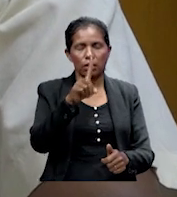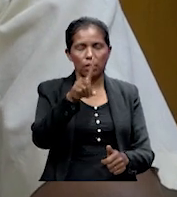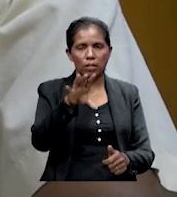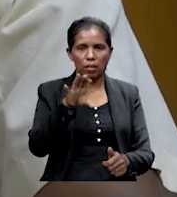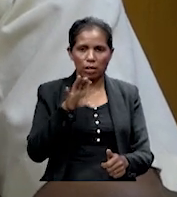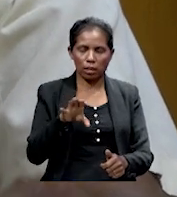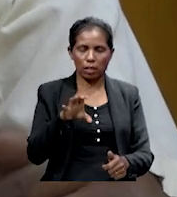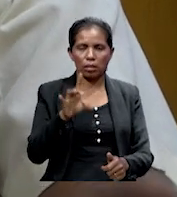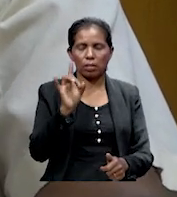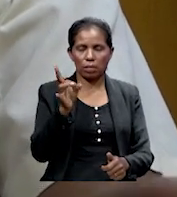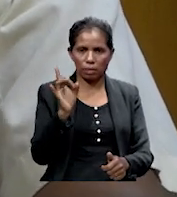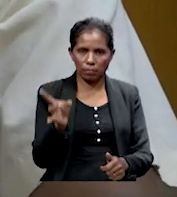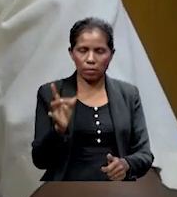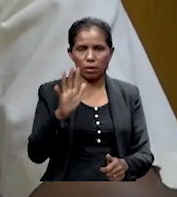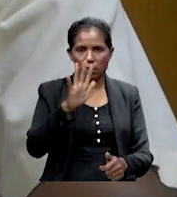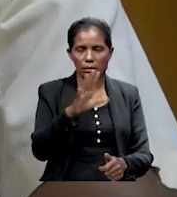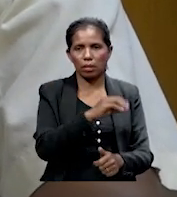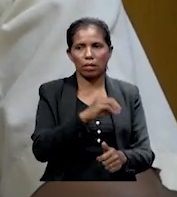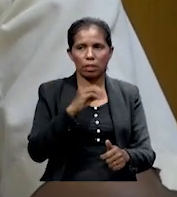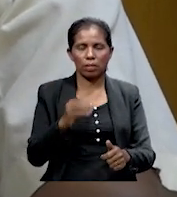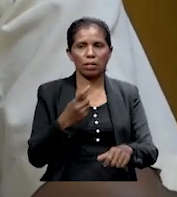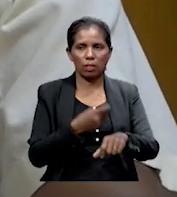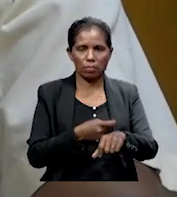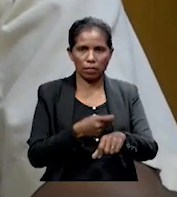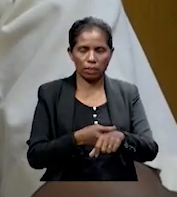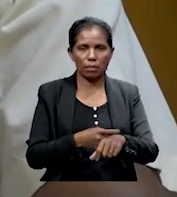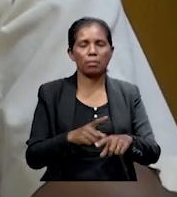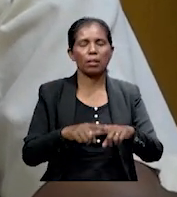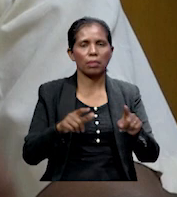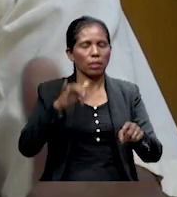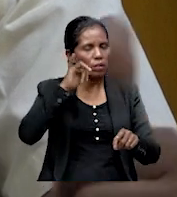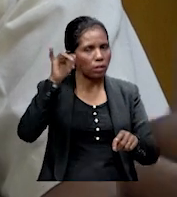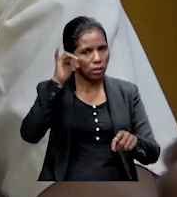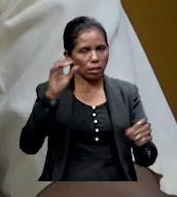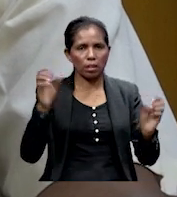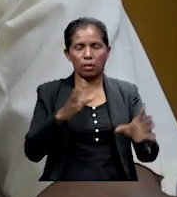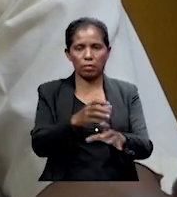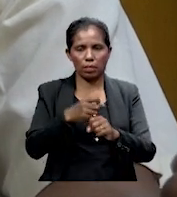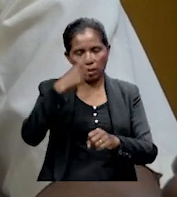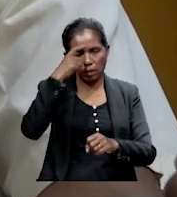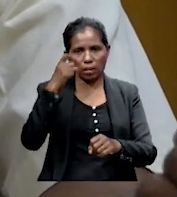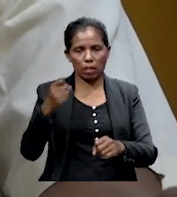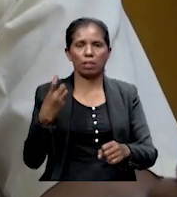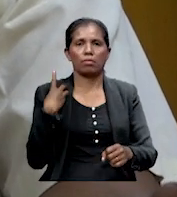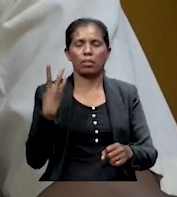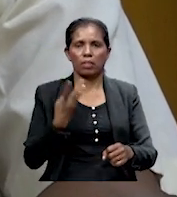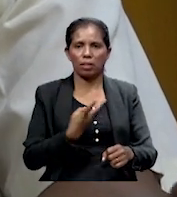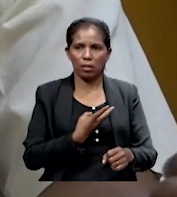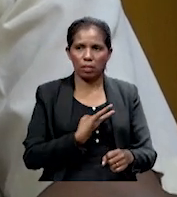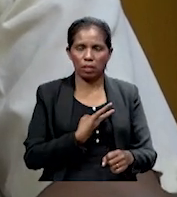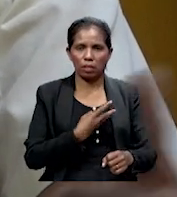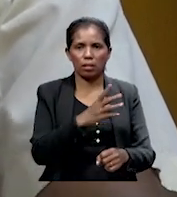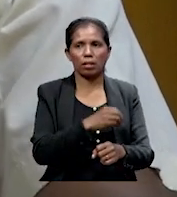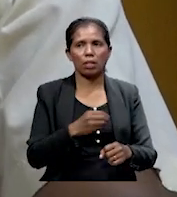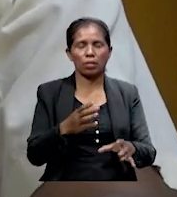$75 ou $50 nebe maka tona tempo mebe orsai la konsek fotine tamba e aí tem parte handout, né?